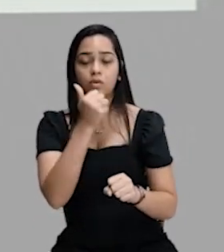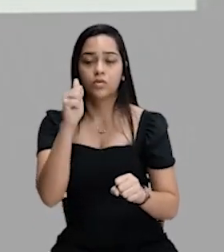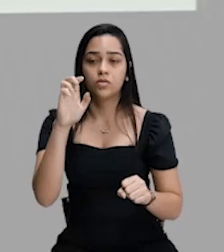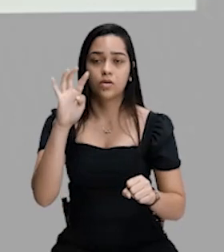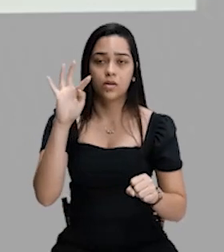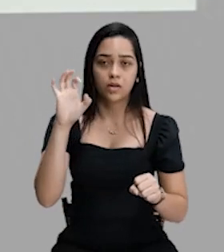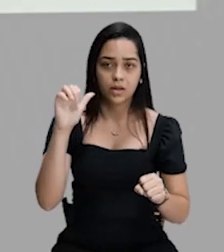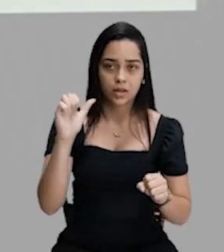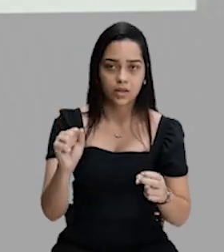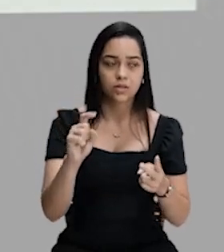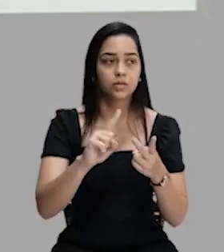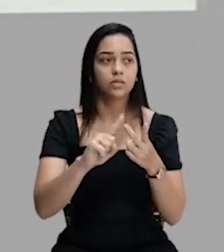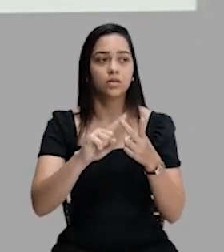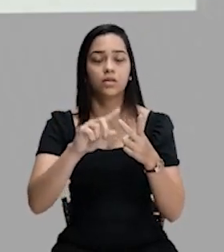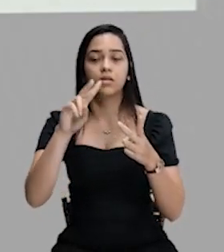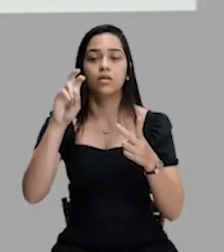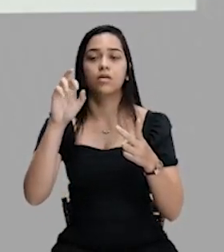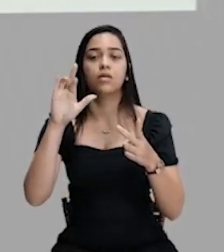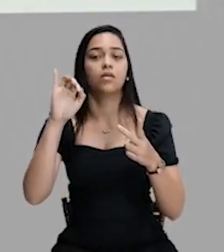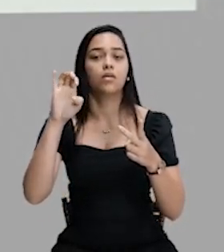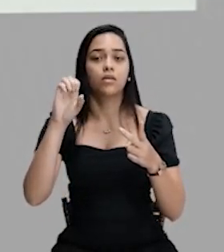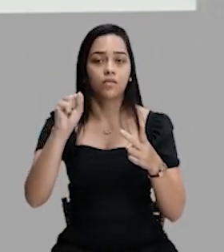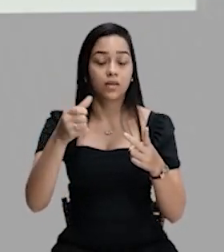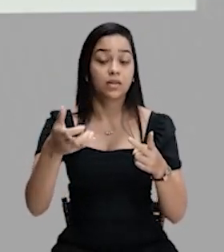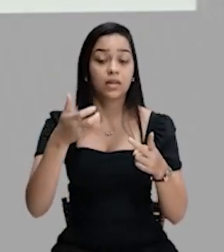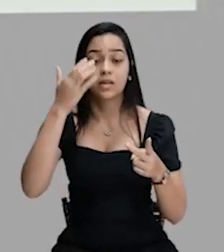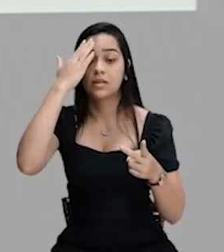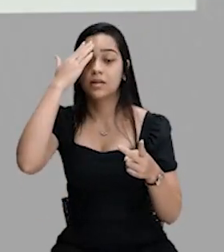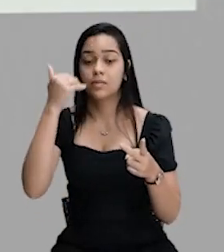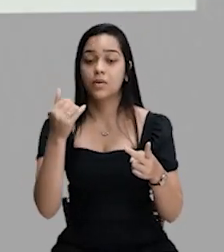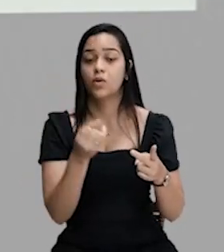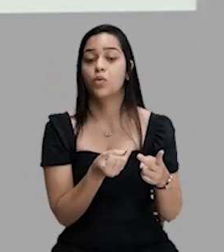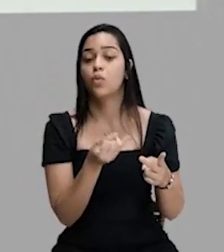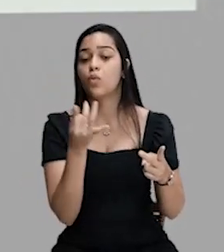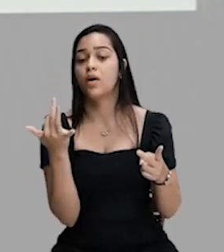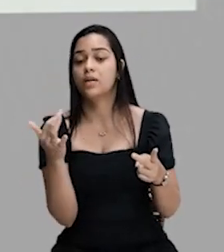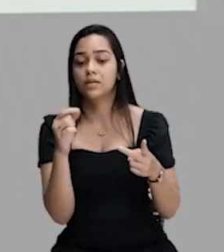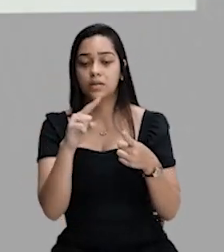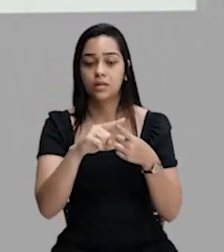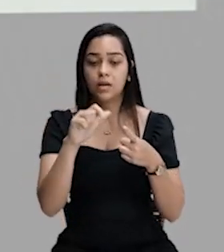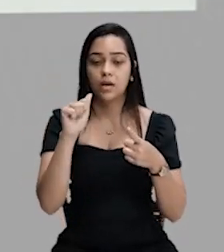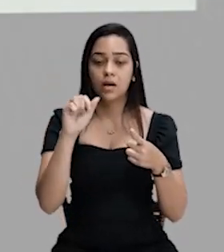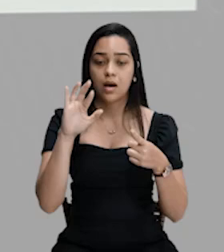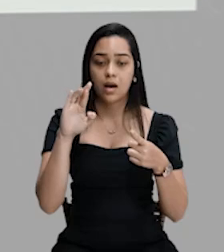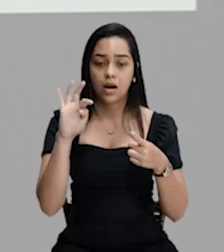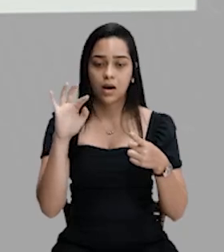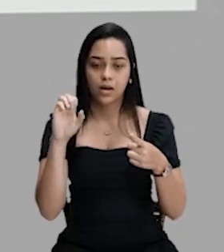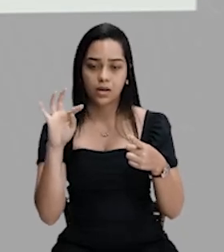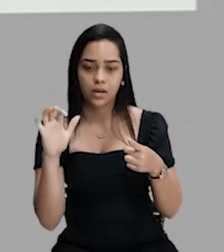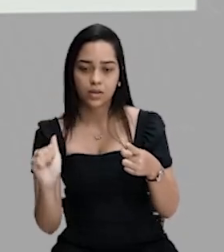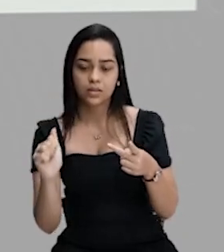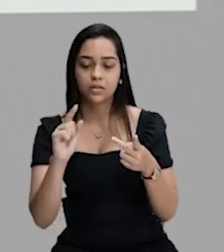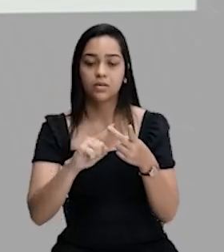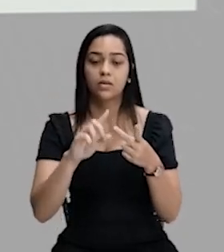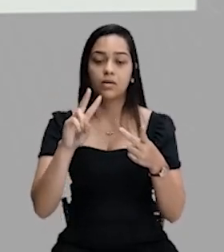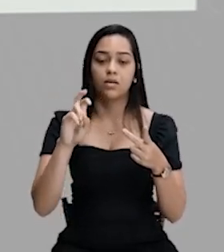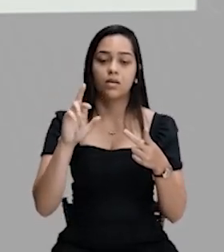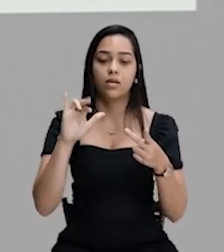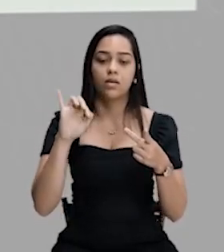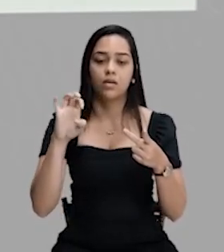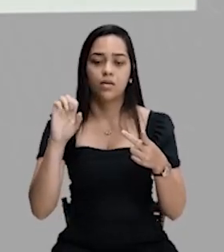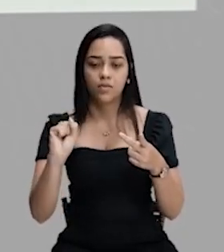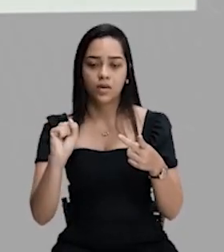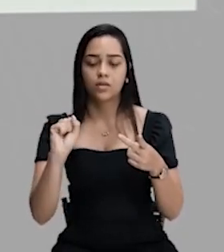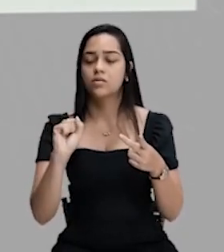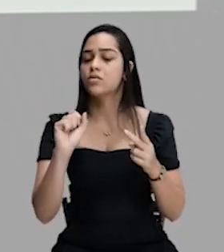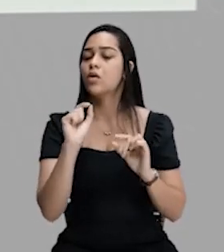arestas e diversos tá ele quer saber quantas são as arestas e quantos são os vértices o que ele me deu aqui turma